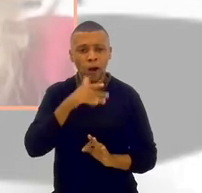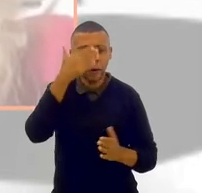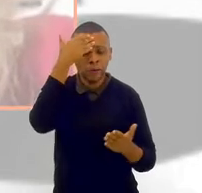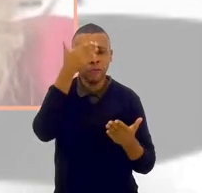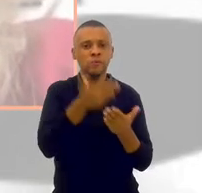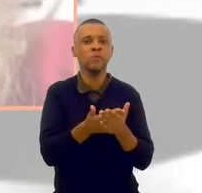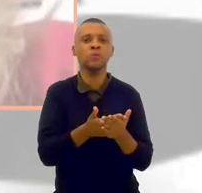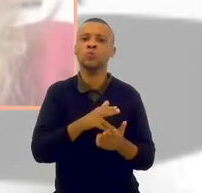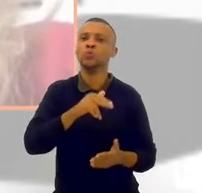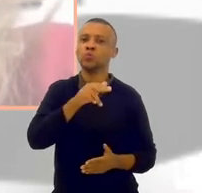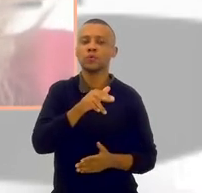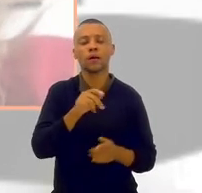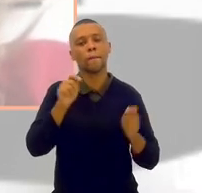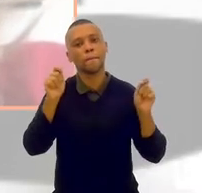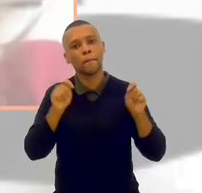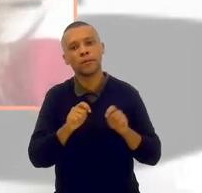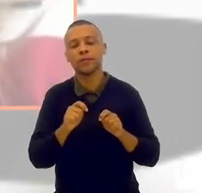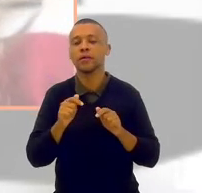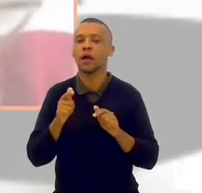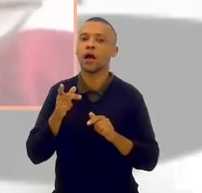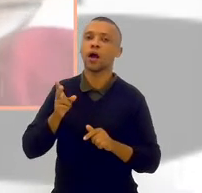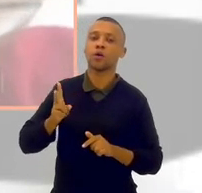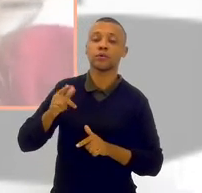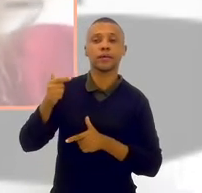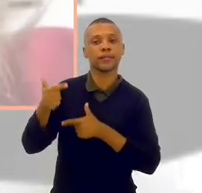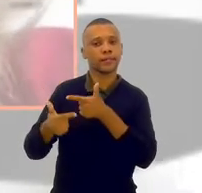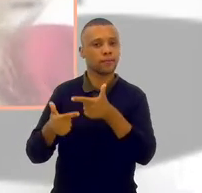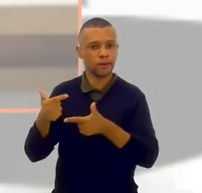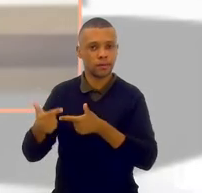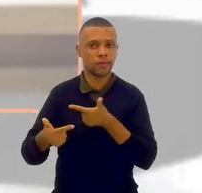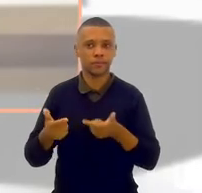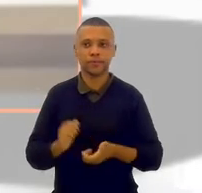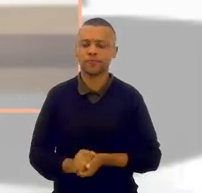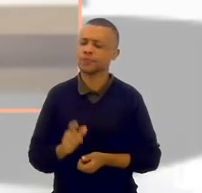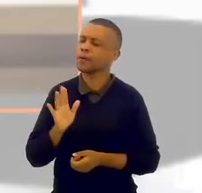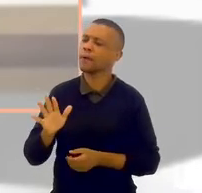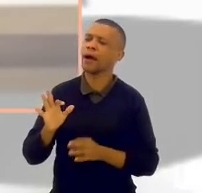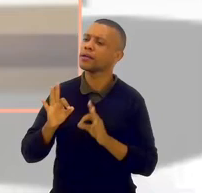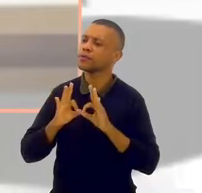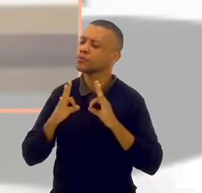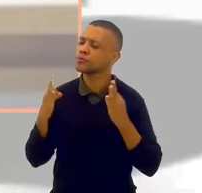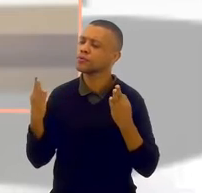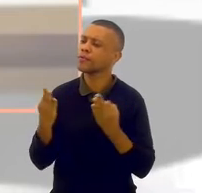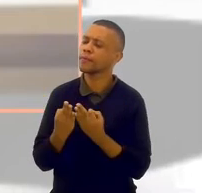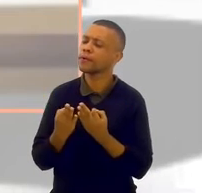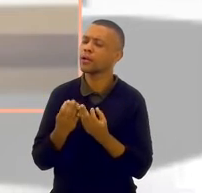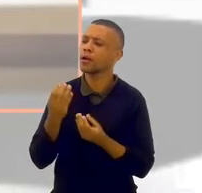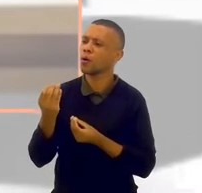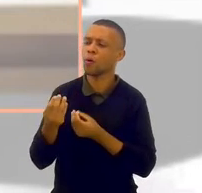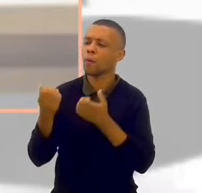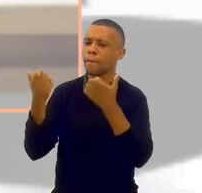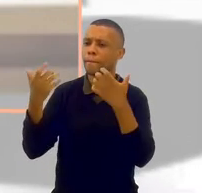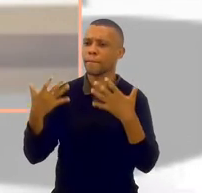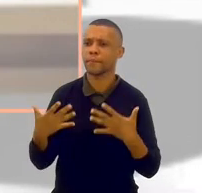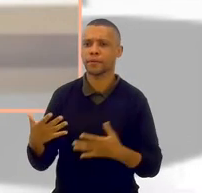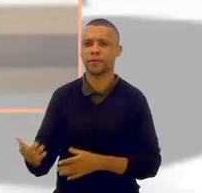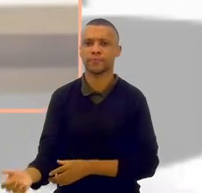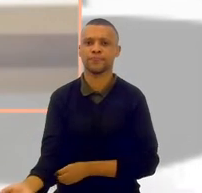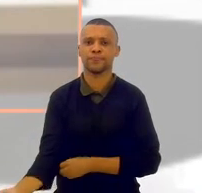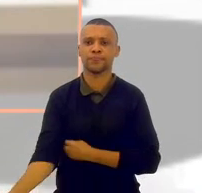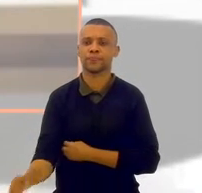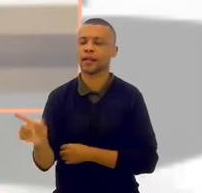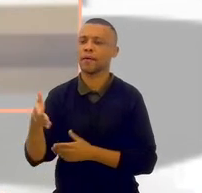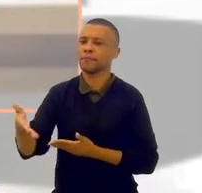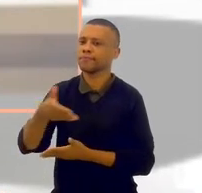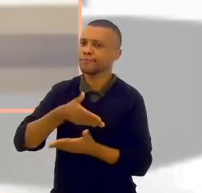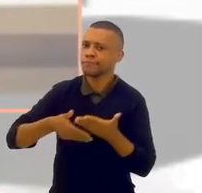tanta confiança, eu jamais poderia sair trabalhando, né? E como é Então, que era. ficava a família, o Vera? Você,